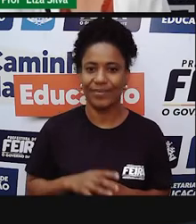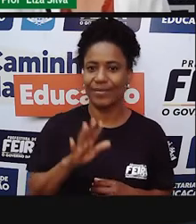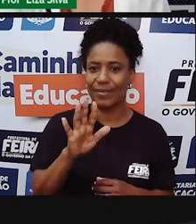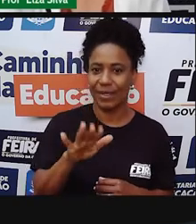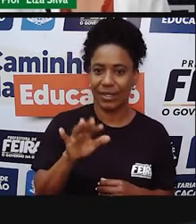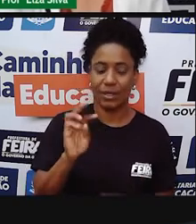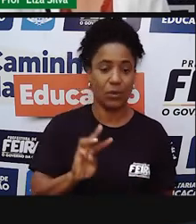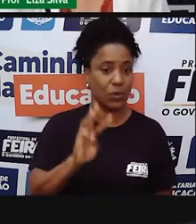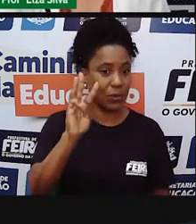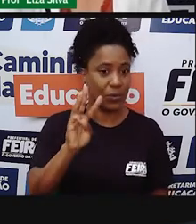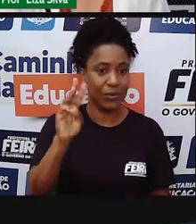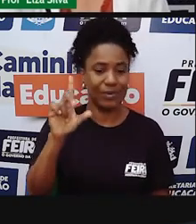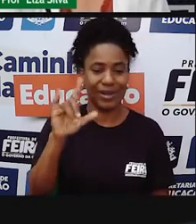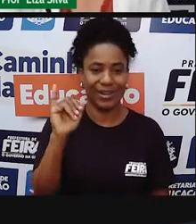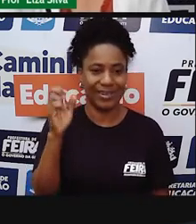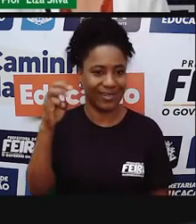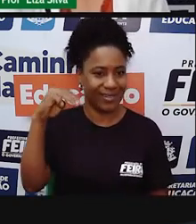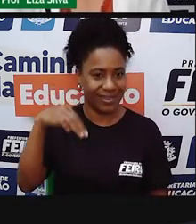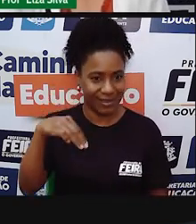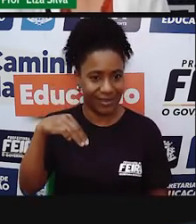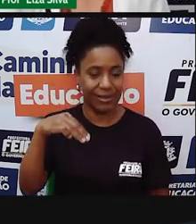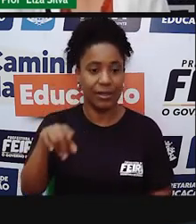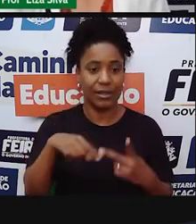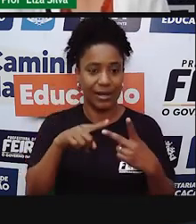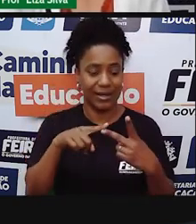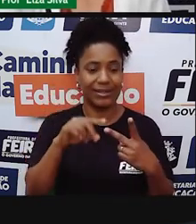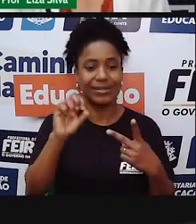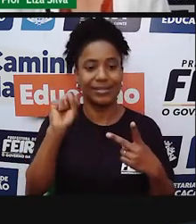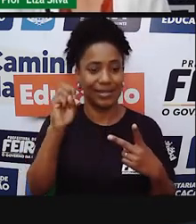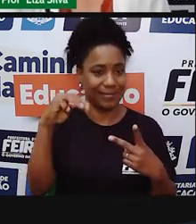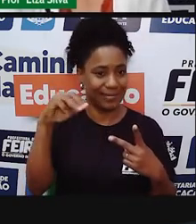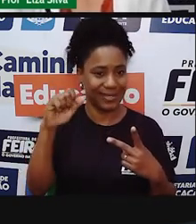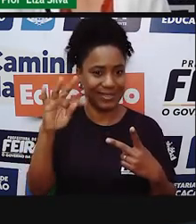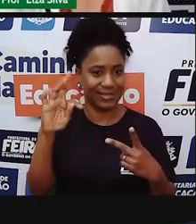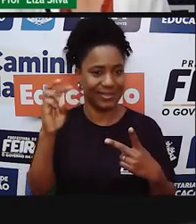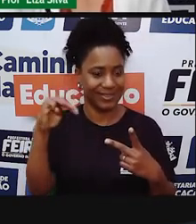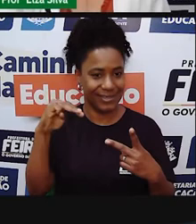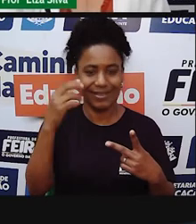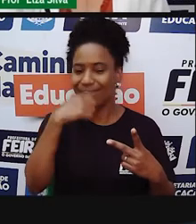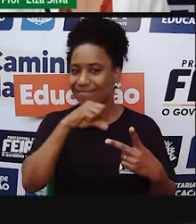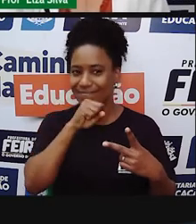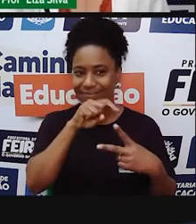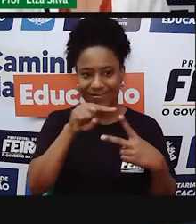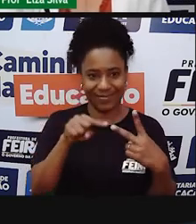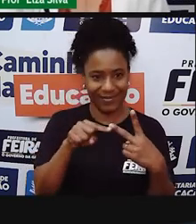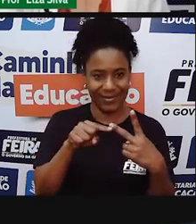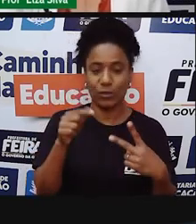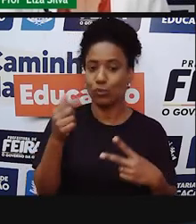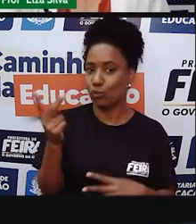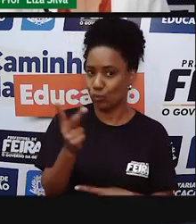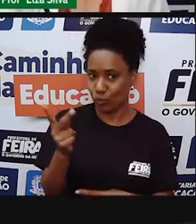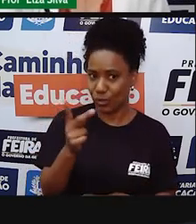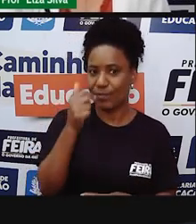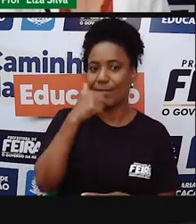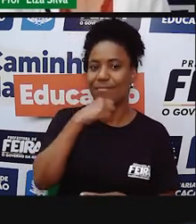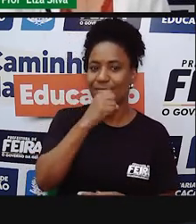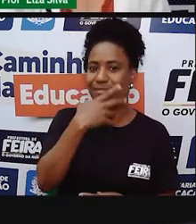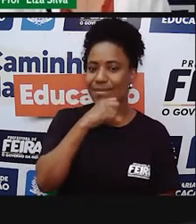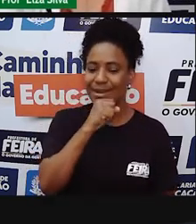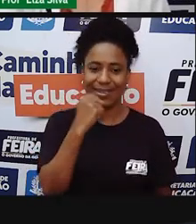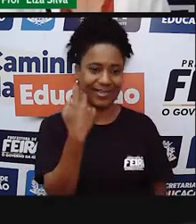e Samantha são os pais de Alex. Alex tem